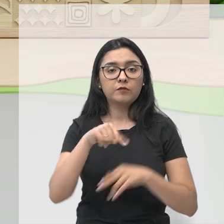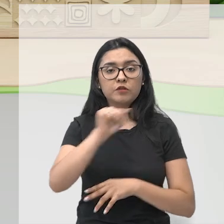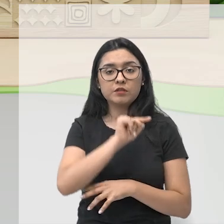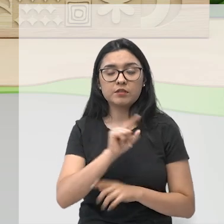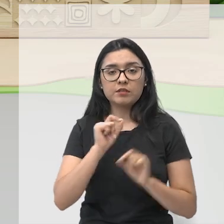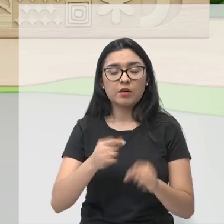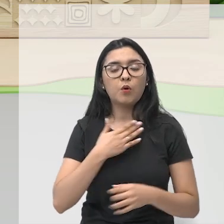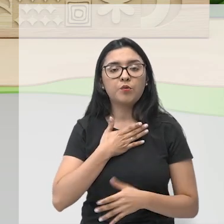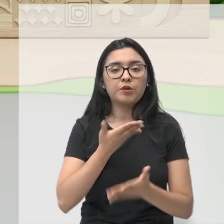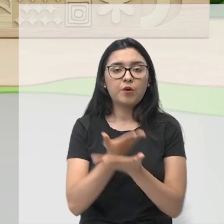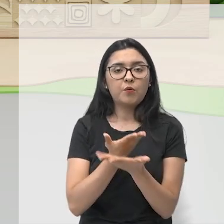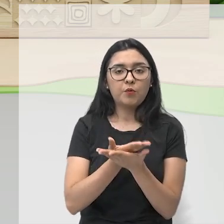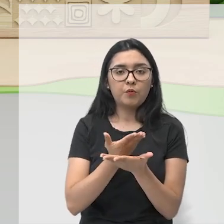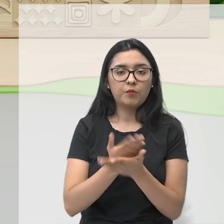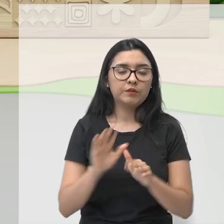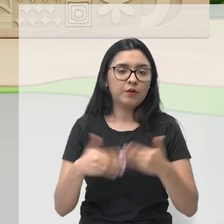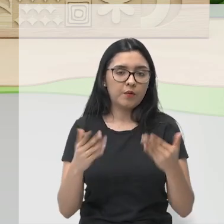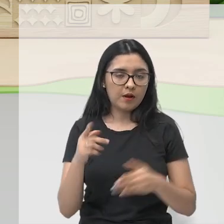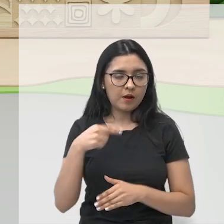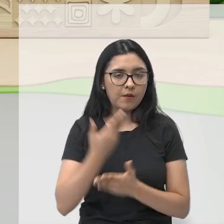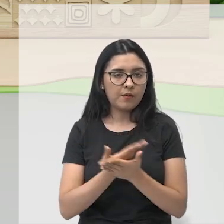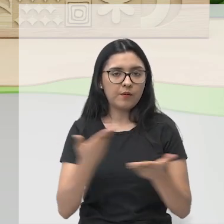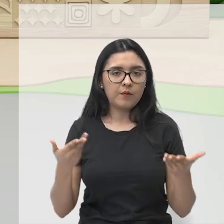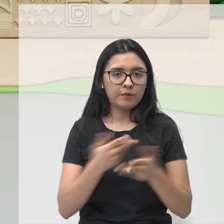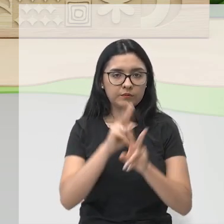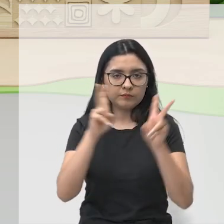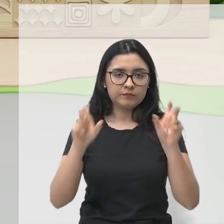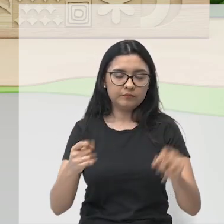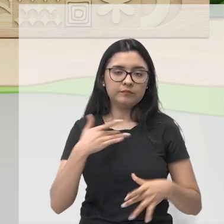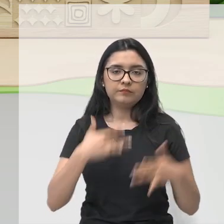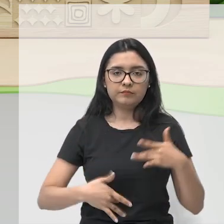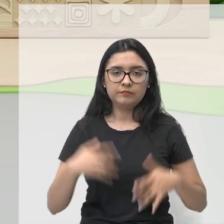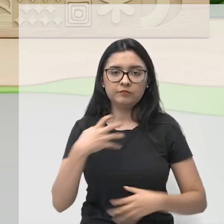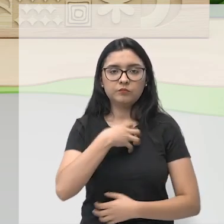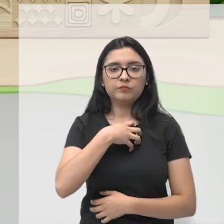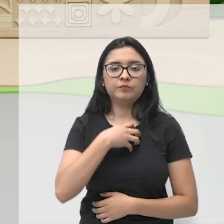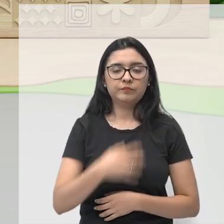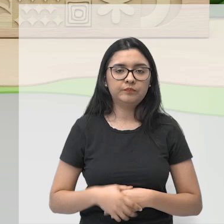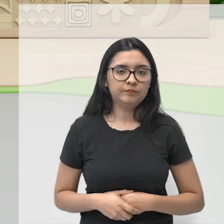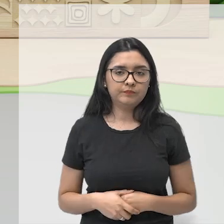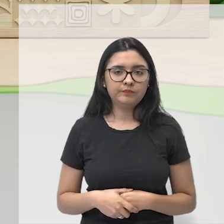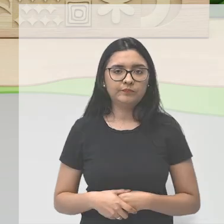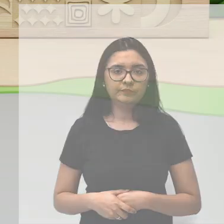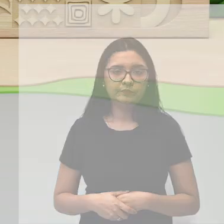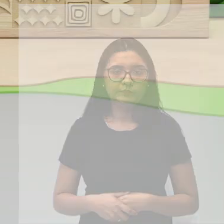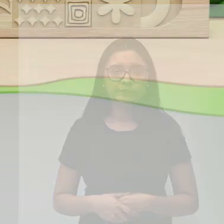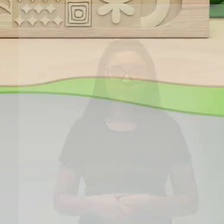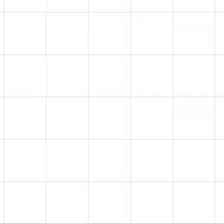vocês tenham gostado. Essa foi a nossa aula sobre os órgãos do sentido.